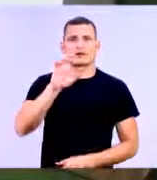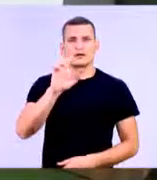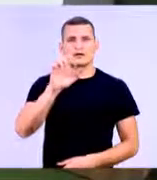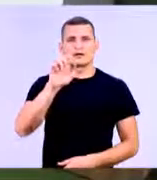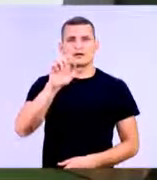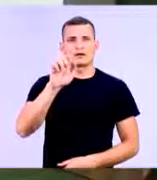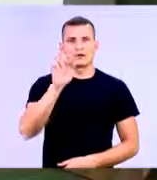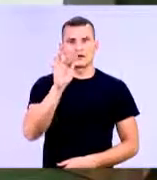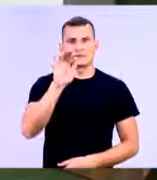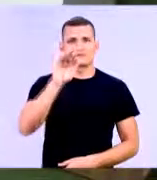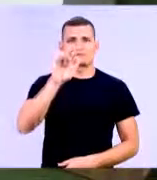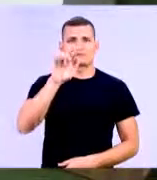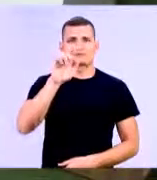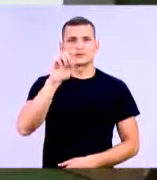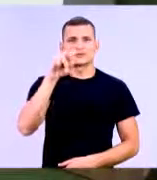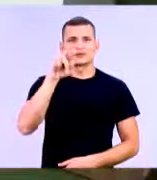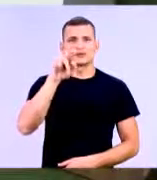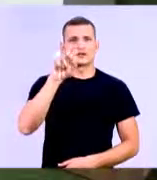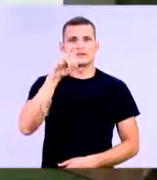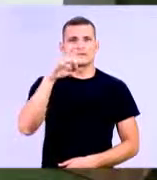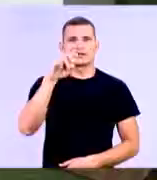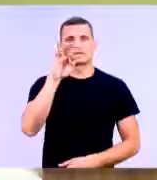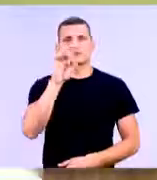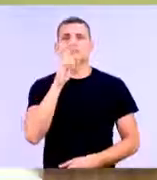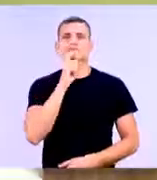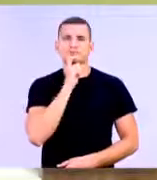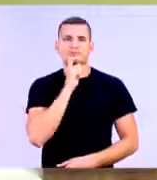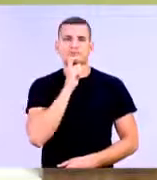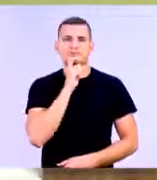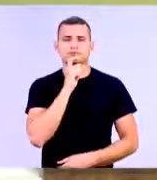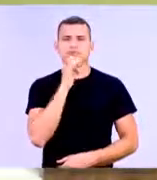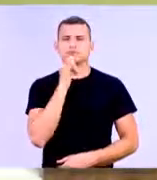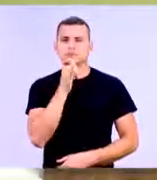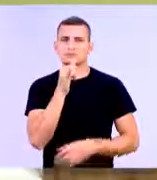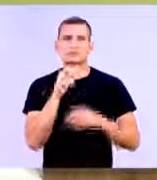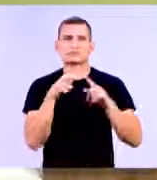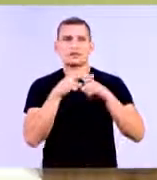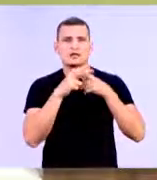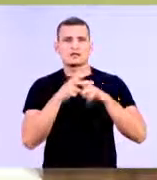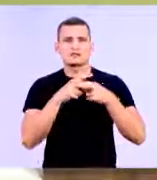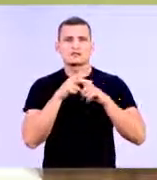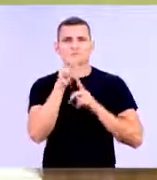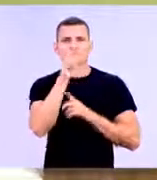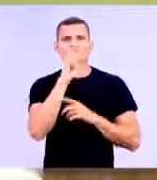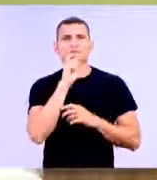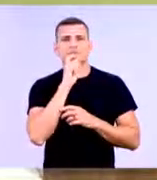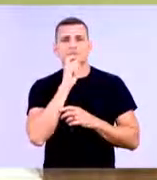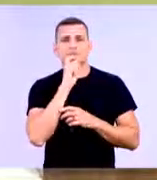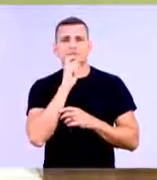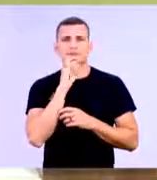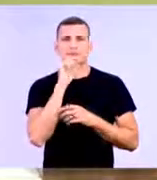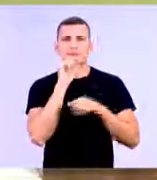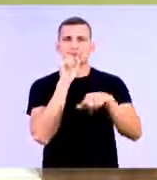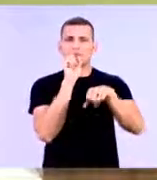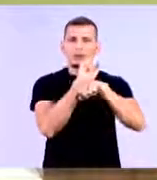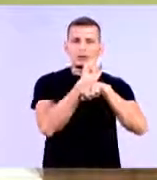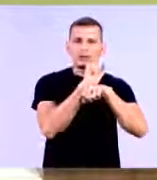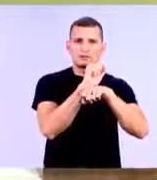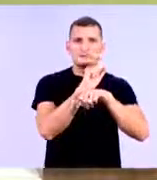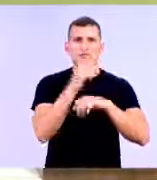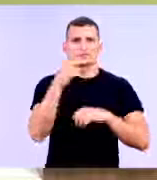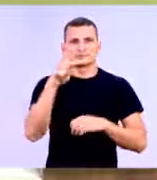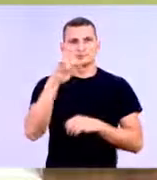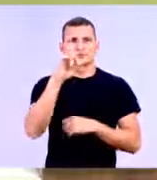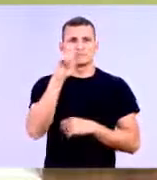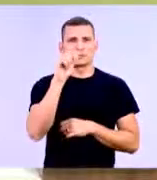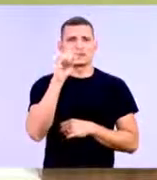ar-condicionado, imagina um ambiente data center em que a falta de manutenção naquele ar-condicionado possa parar de funcionar e os seus dados que estão